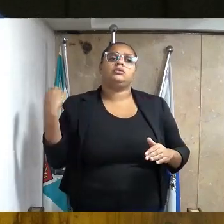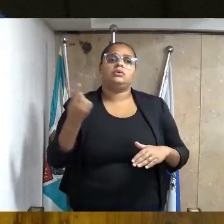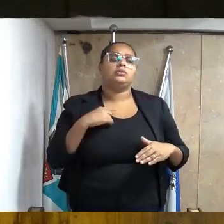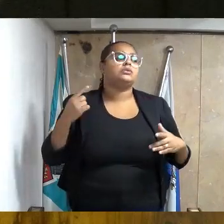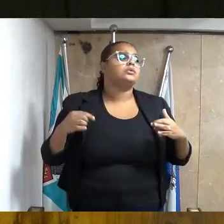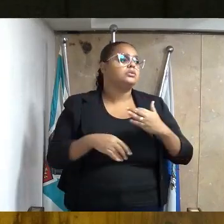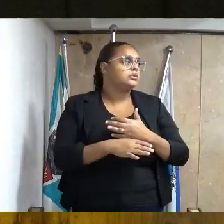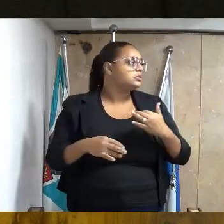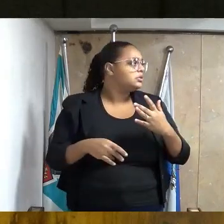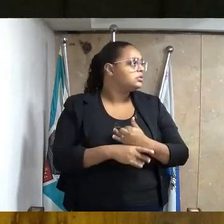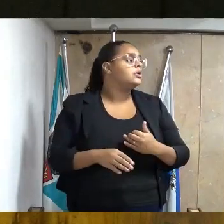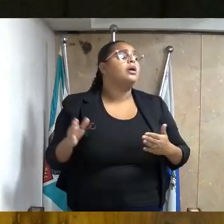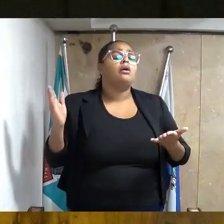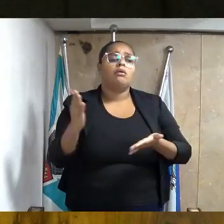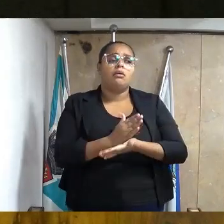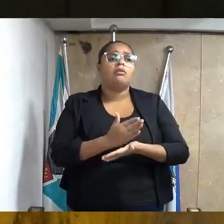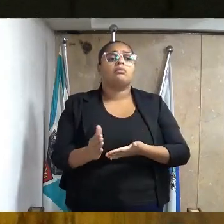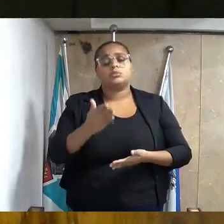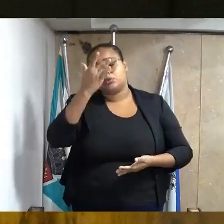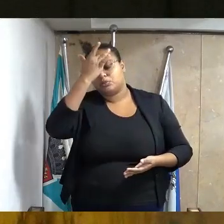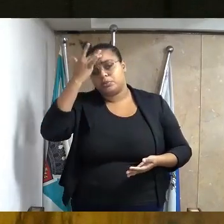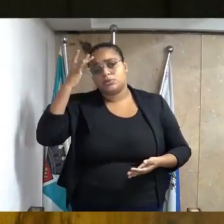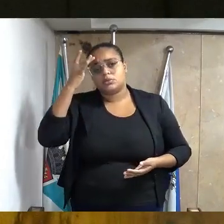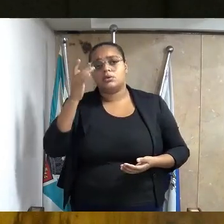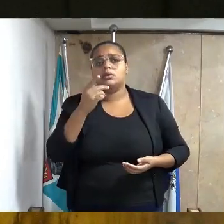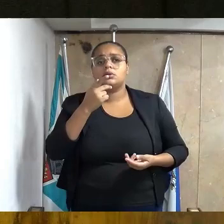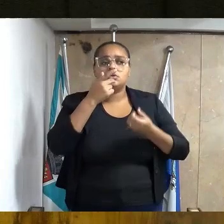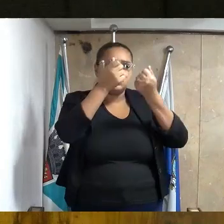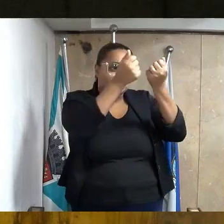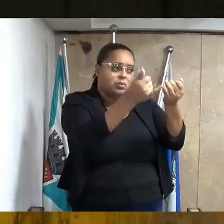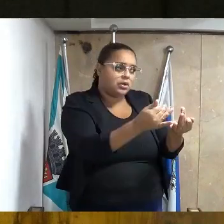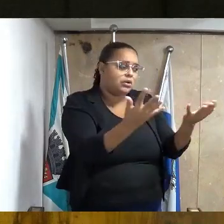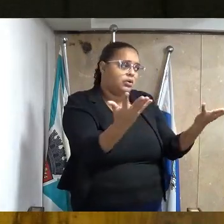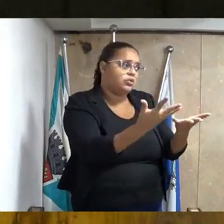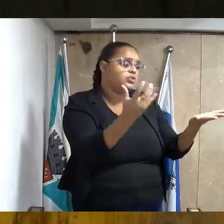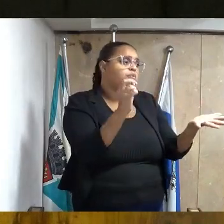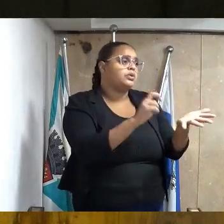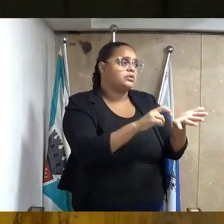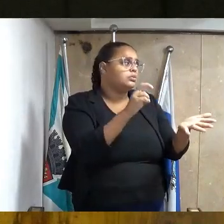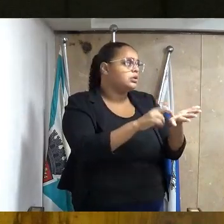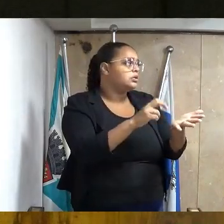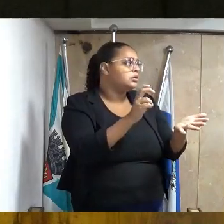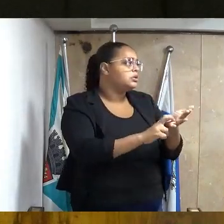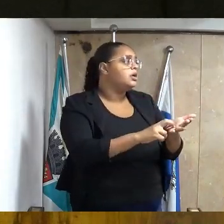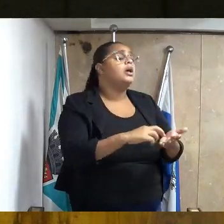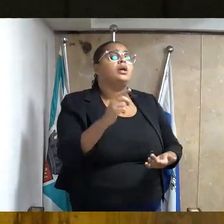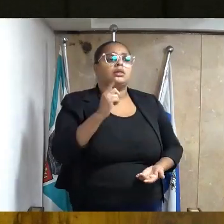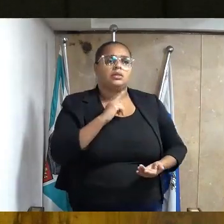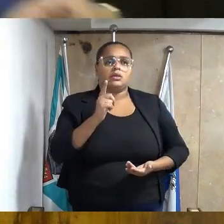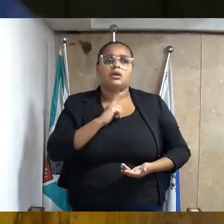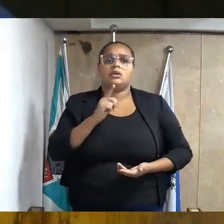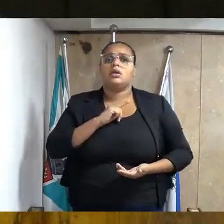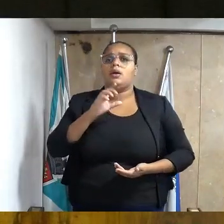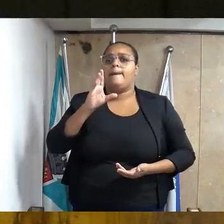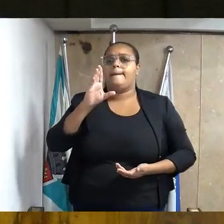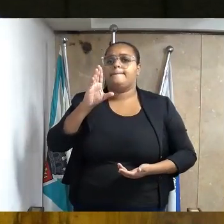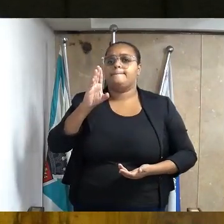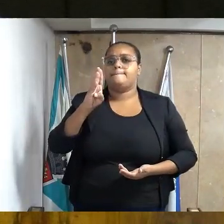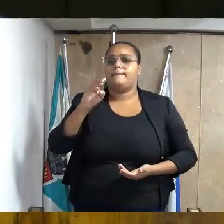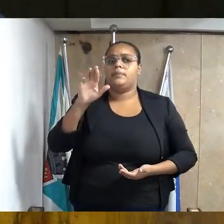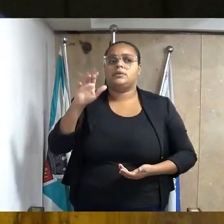Algumas pessoas, doutor Maurício, nos relataram hoje pela manhã que está tendo uma blitz ali no Caxias